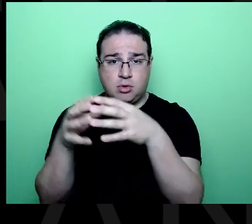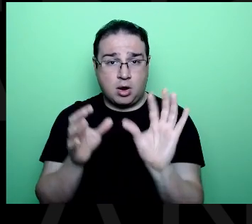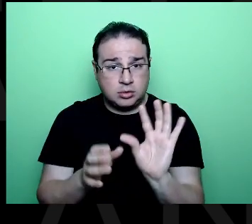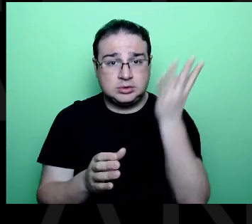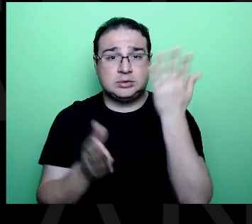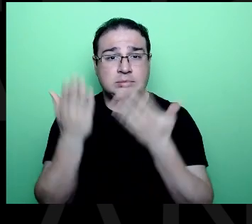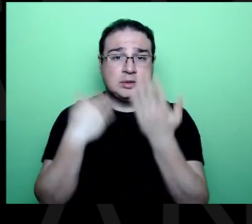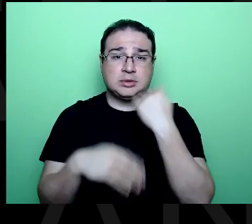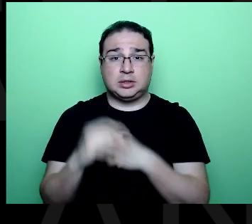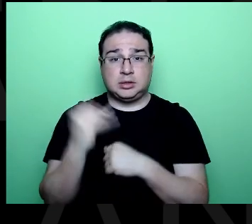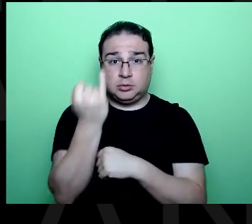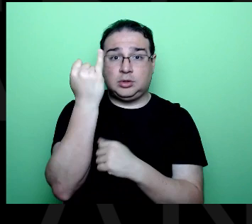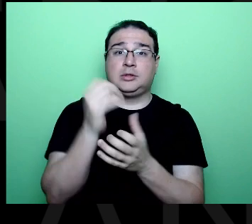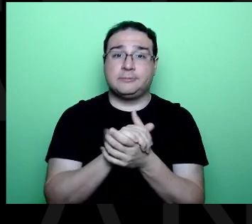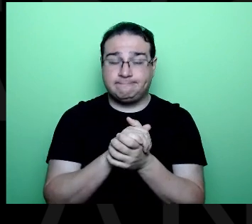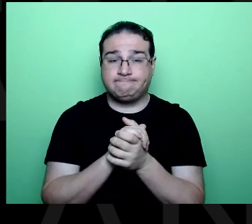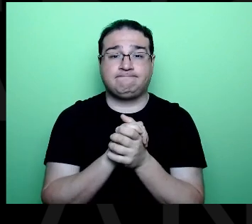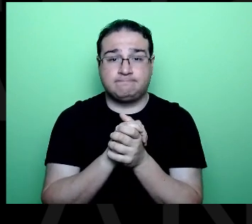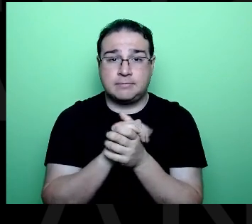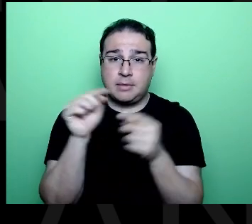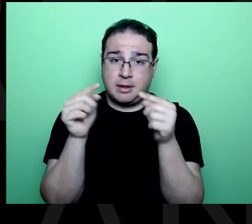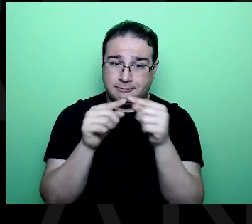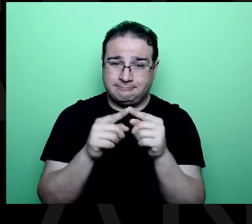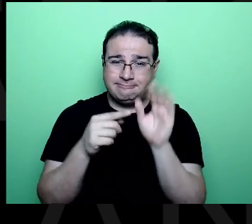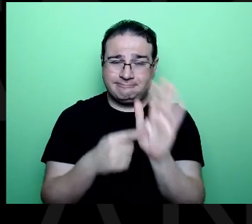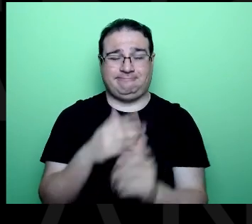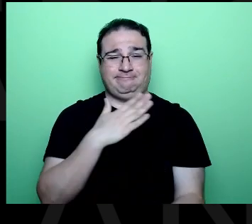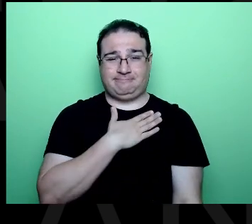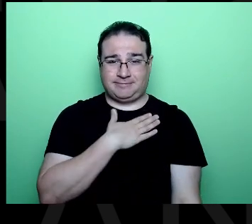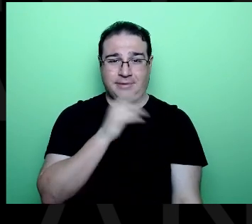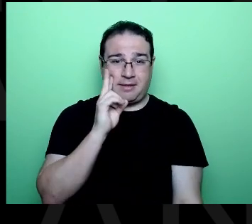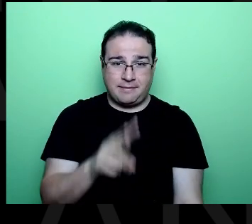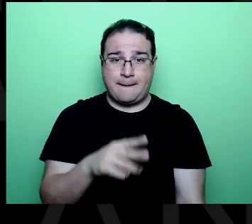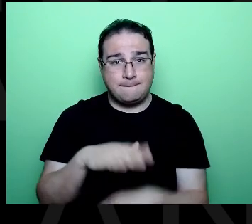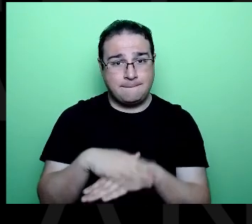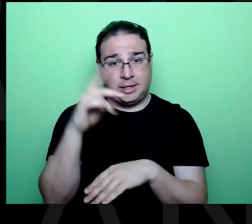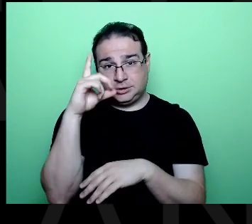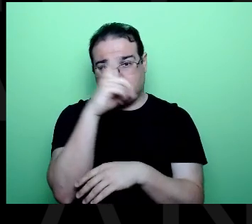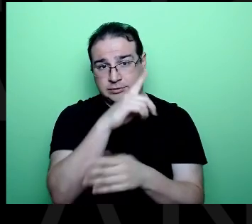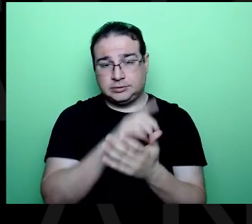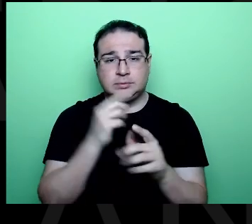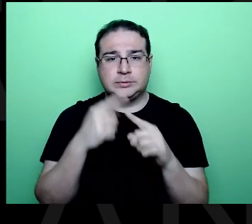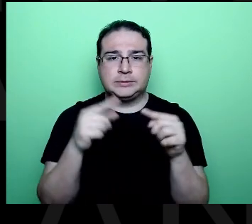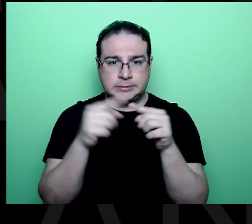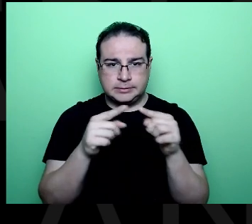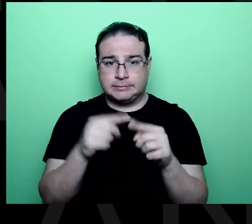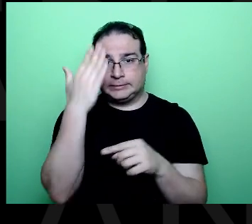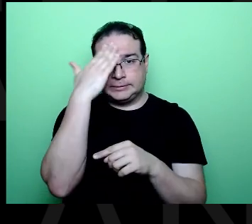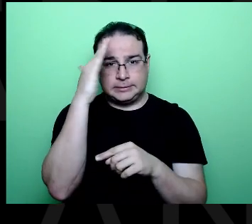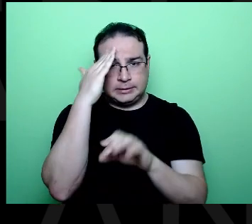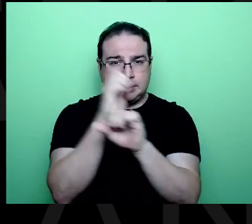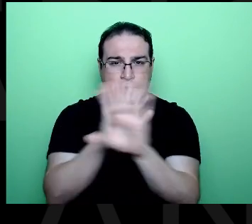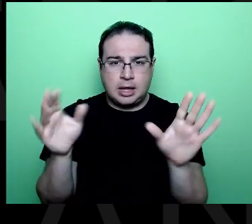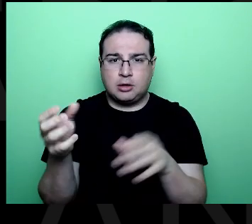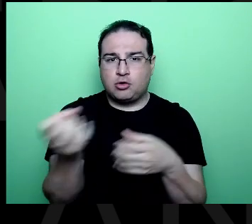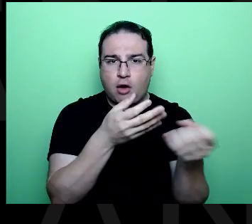acontecendo em 1980? Então, assim, para mim foi a coisa mais difícil, justamente por não entender